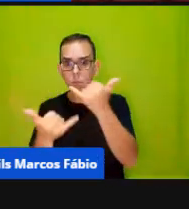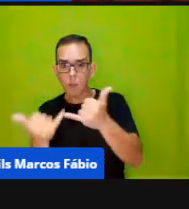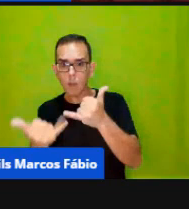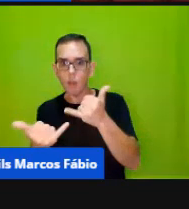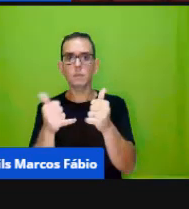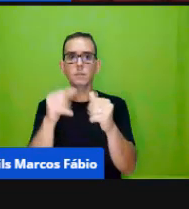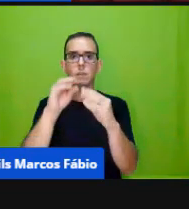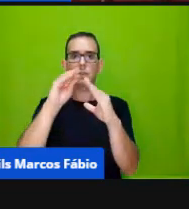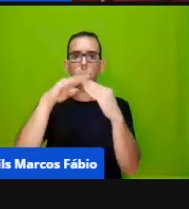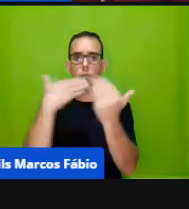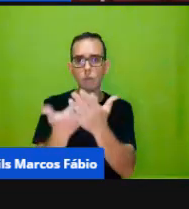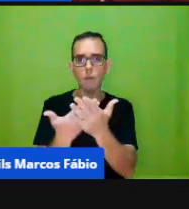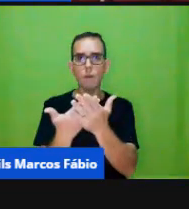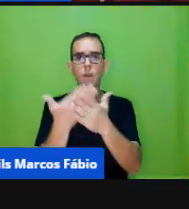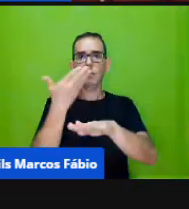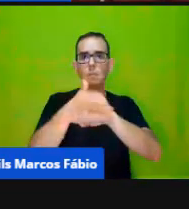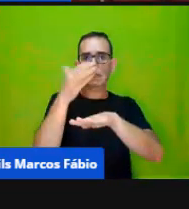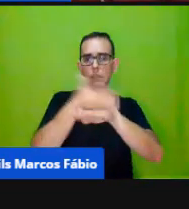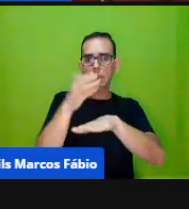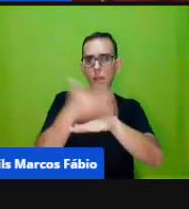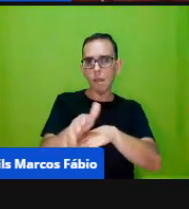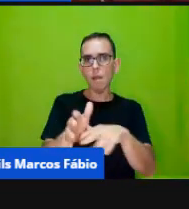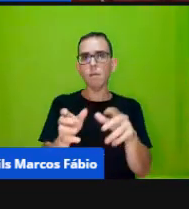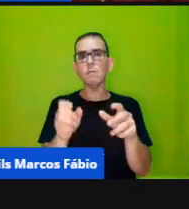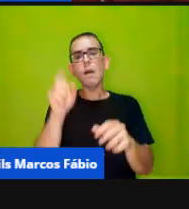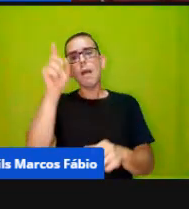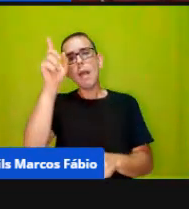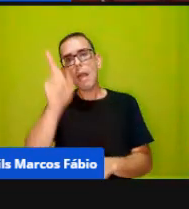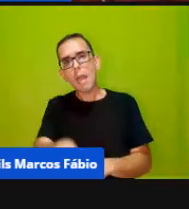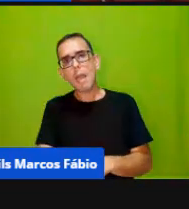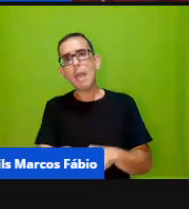escola, né? Ele é um instrumento